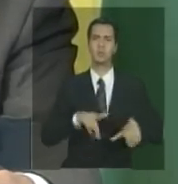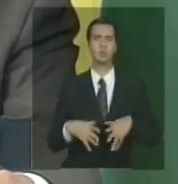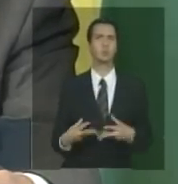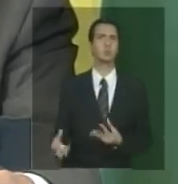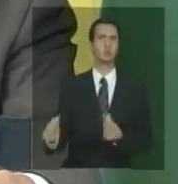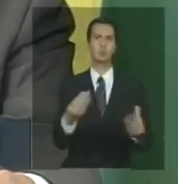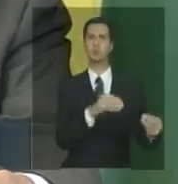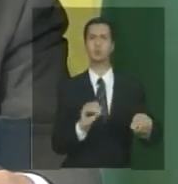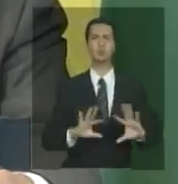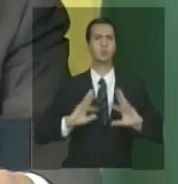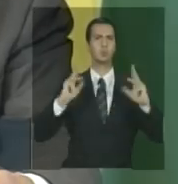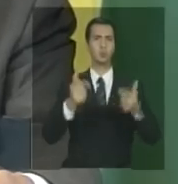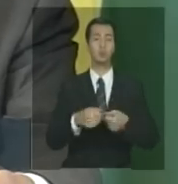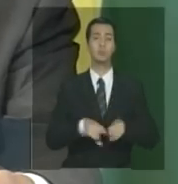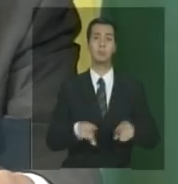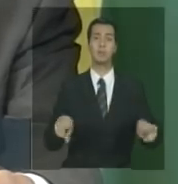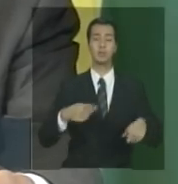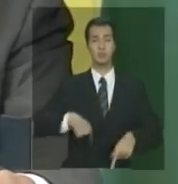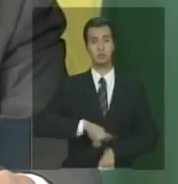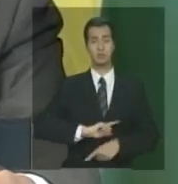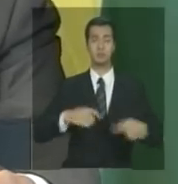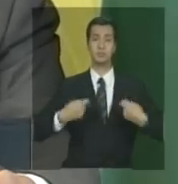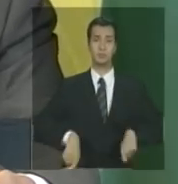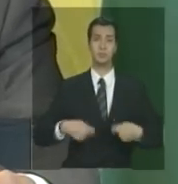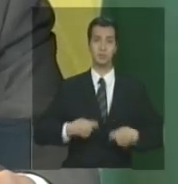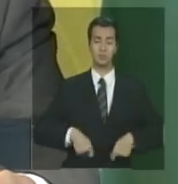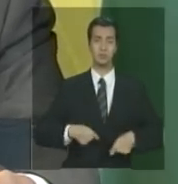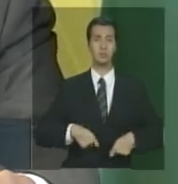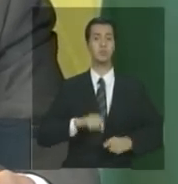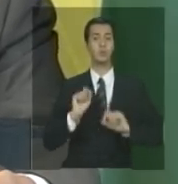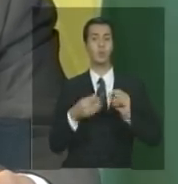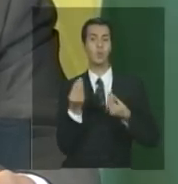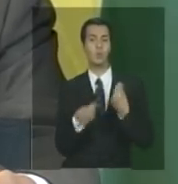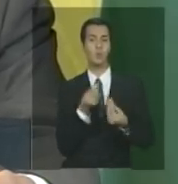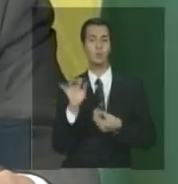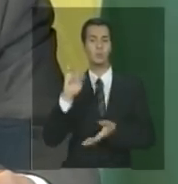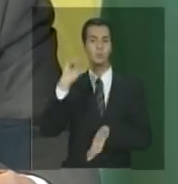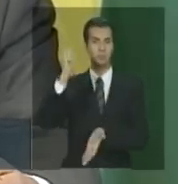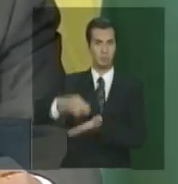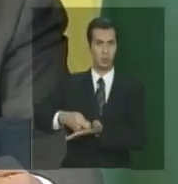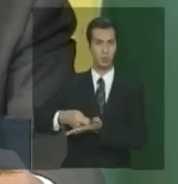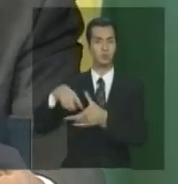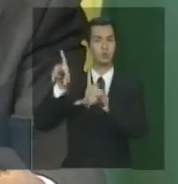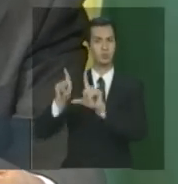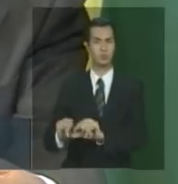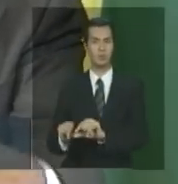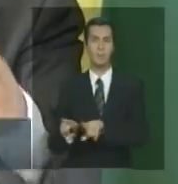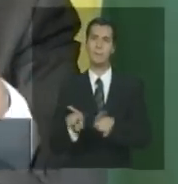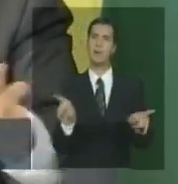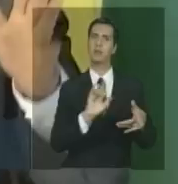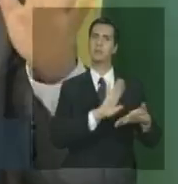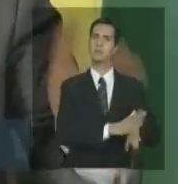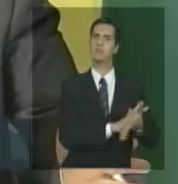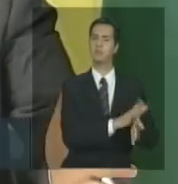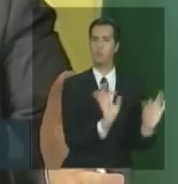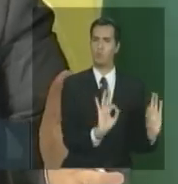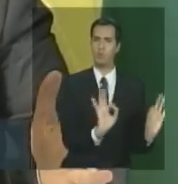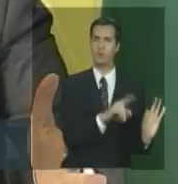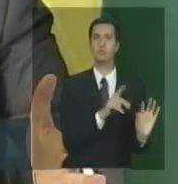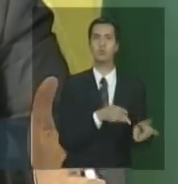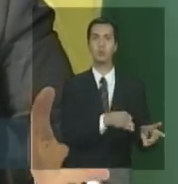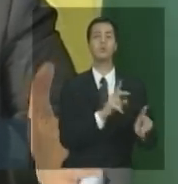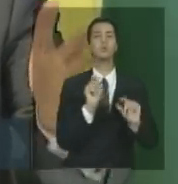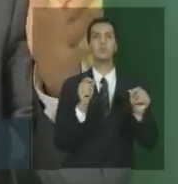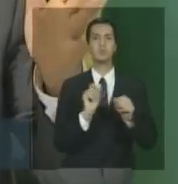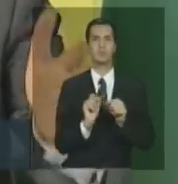que reduzir o custo, sem prejudicar os trabalhadores, sem baixar o salário. E como estamos fazendo isso? Com a desoneração da folha